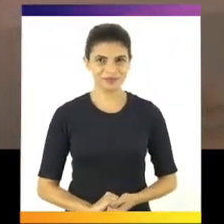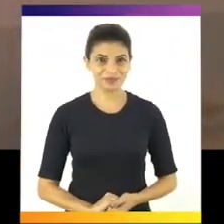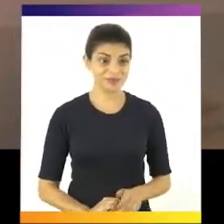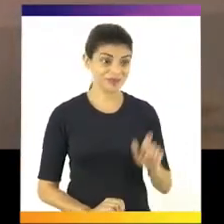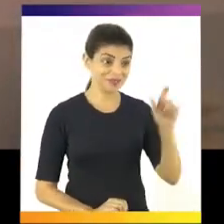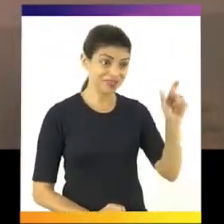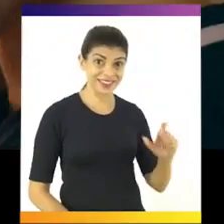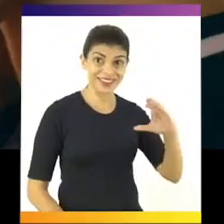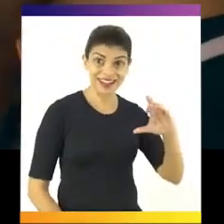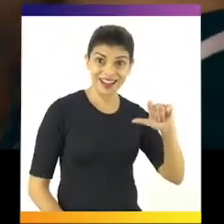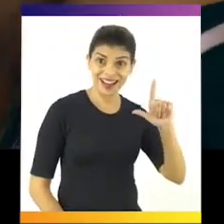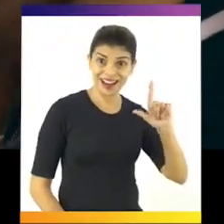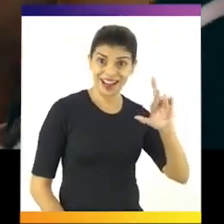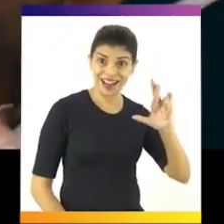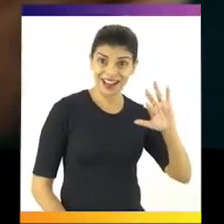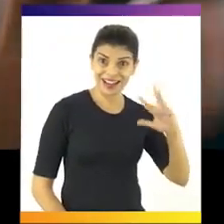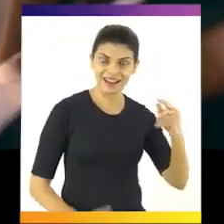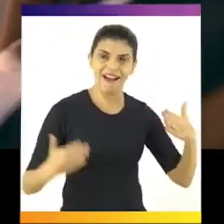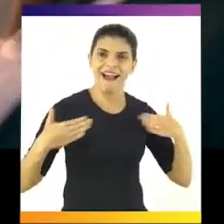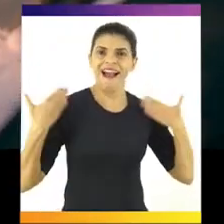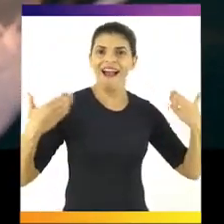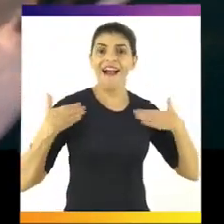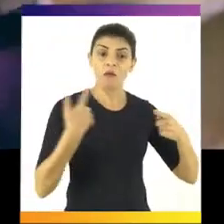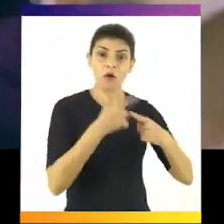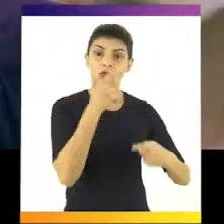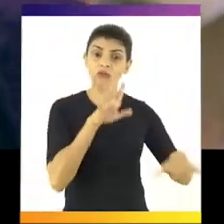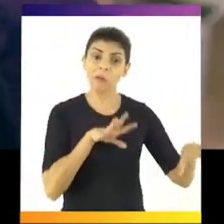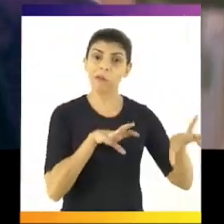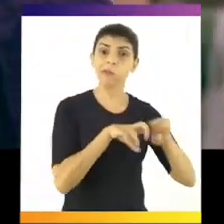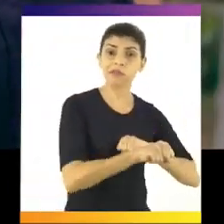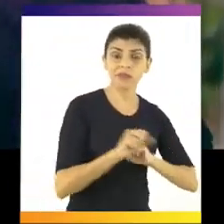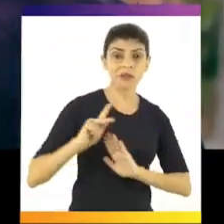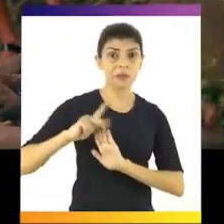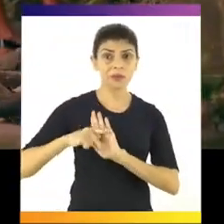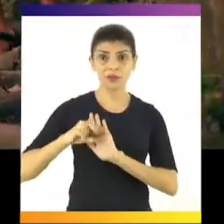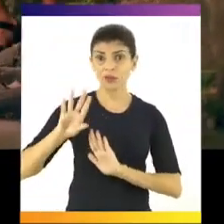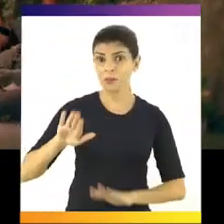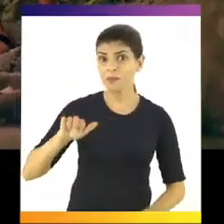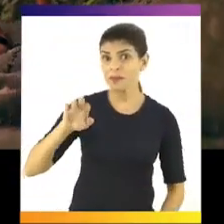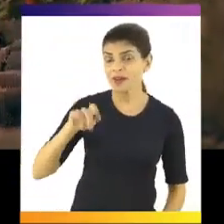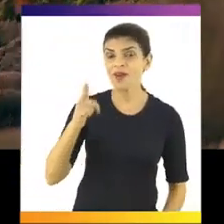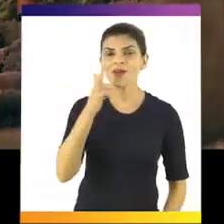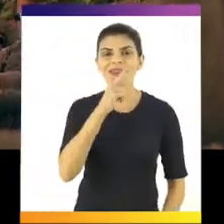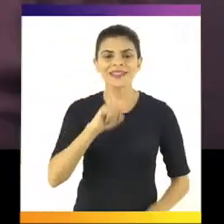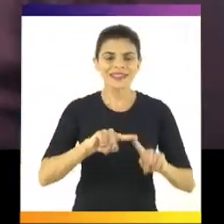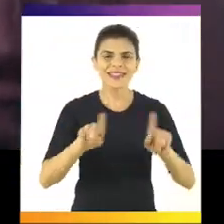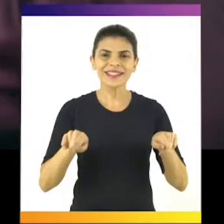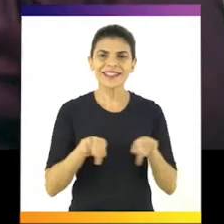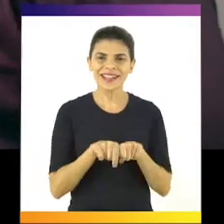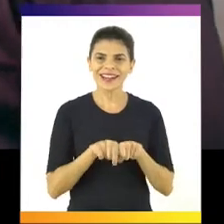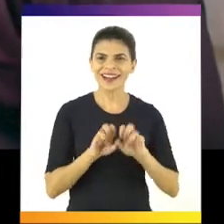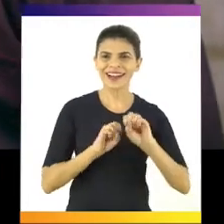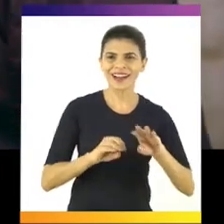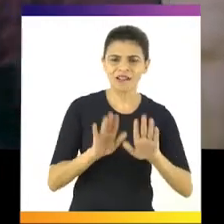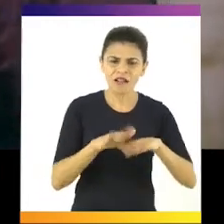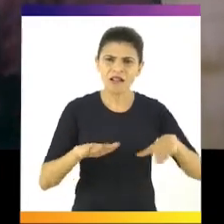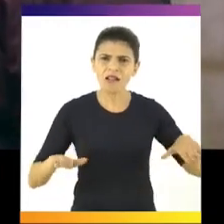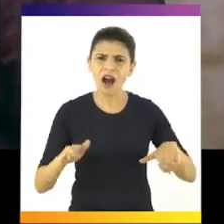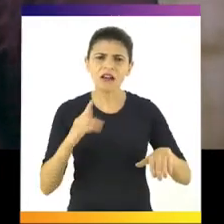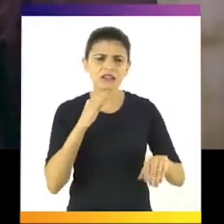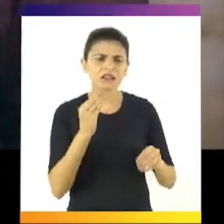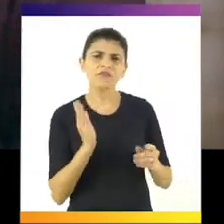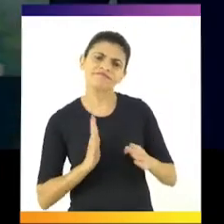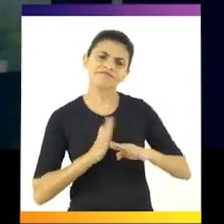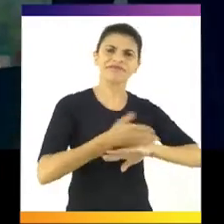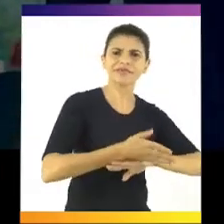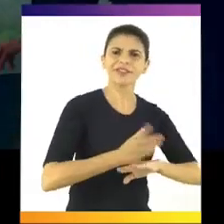É a alegria da Clarinha e dos seus pais na sua formatura por causa do Mãe, que está trazendo de volta para a sala de aula milhares